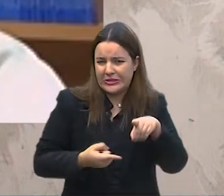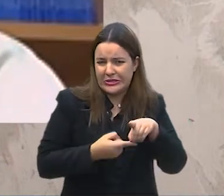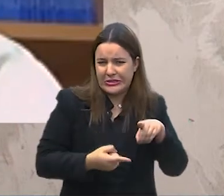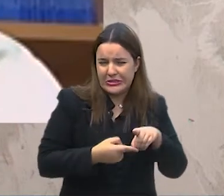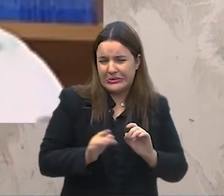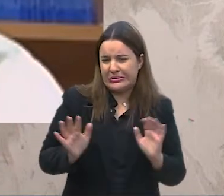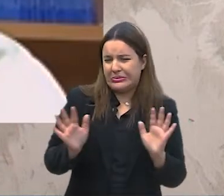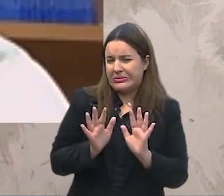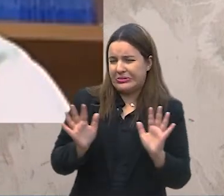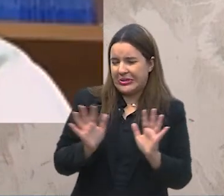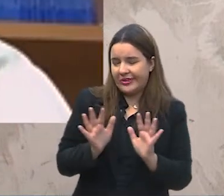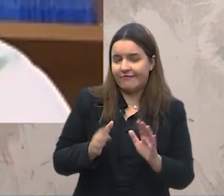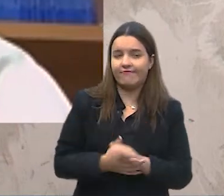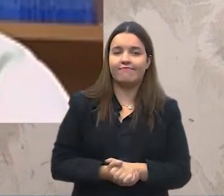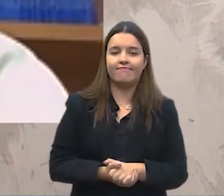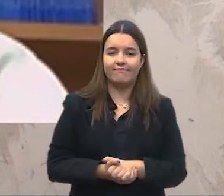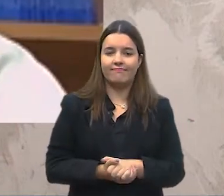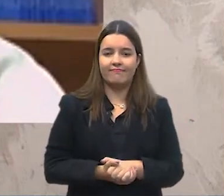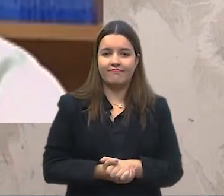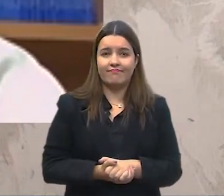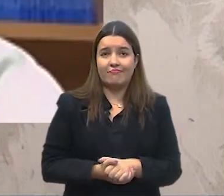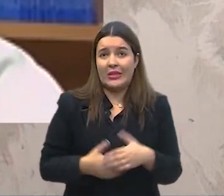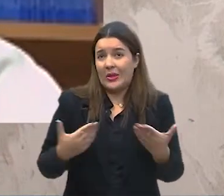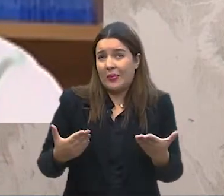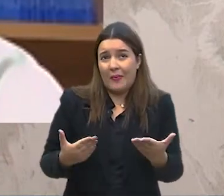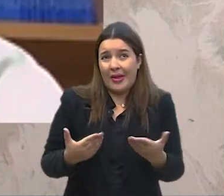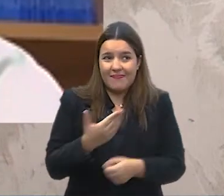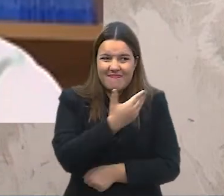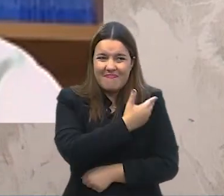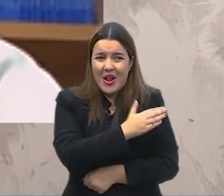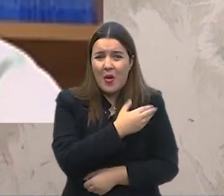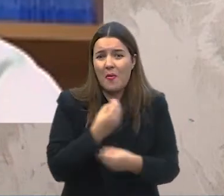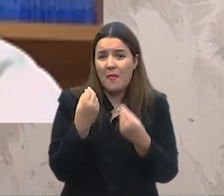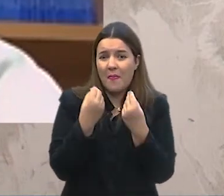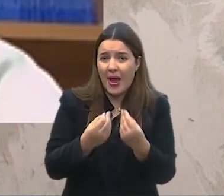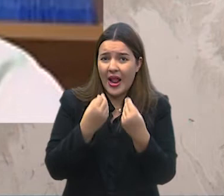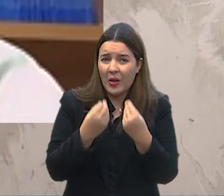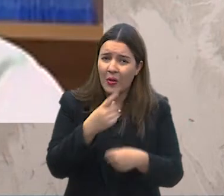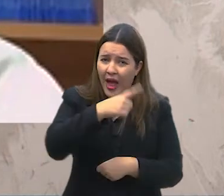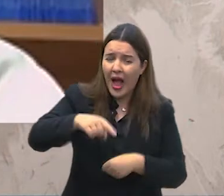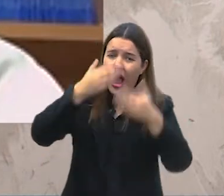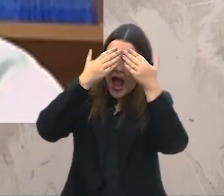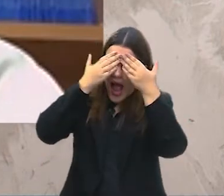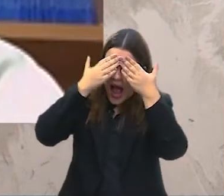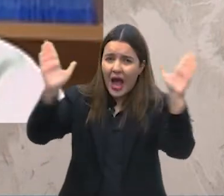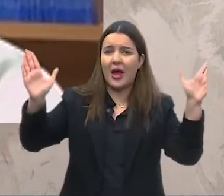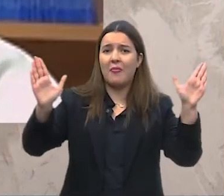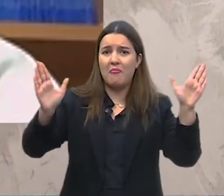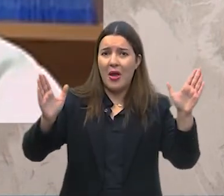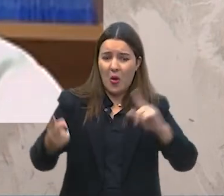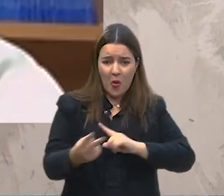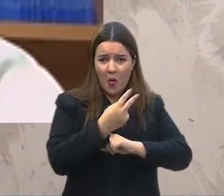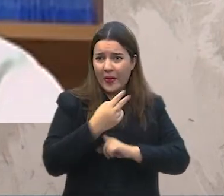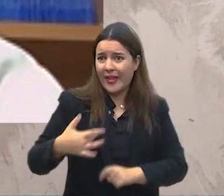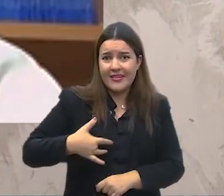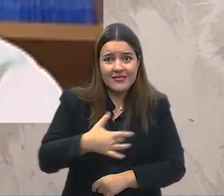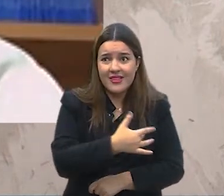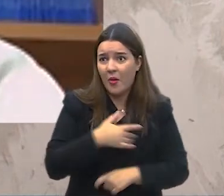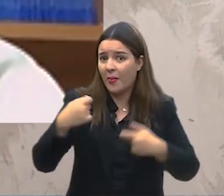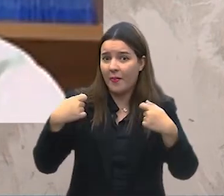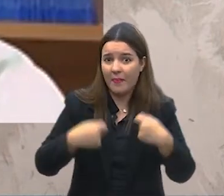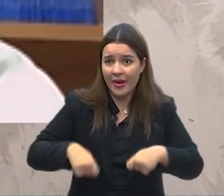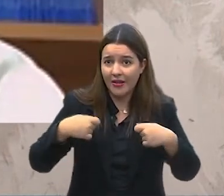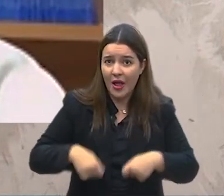não é? E isso eu acho que não tem nenhum sentido. Os homens hoje já estão muito mais habituados a se submeterem